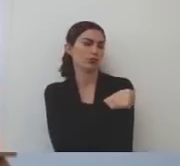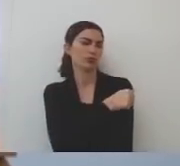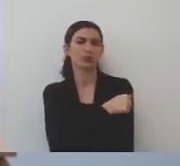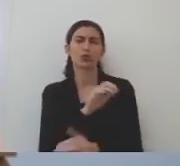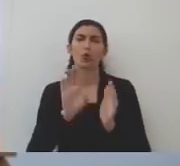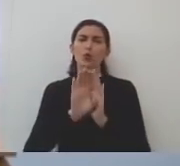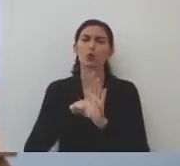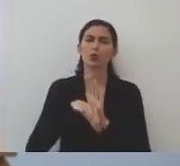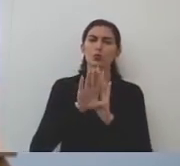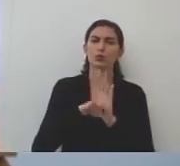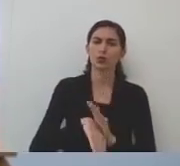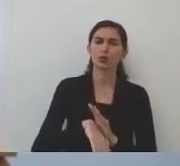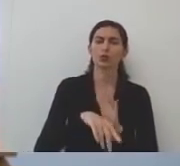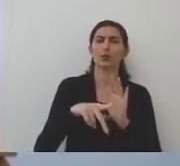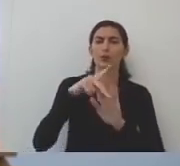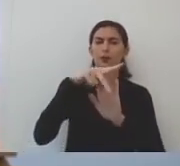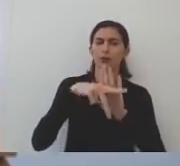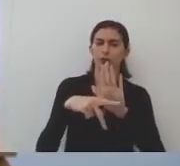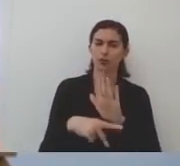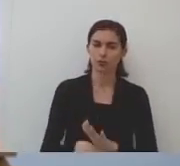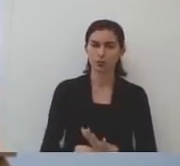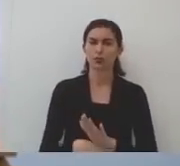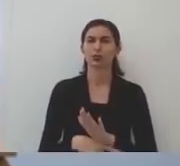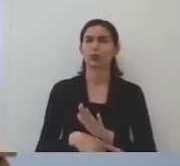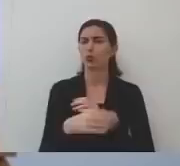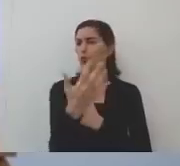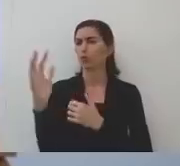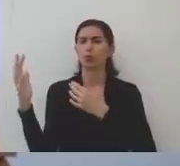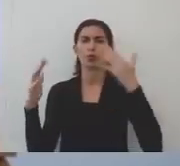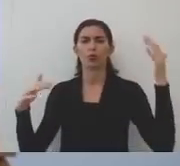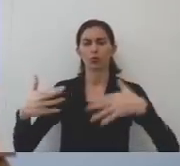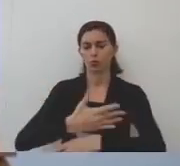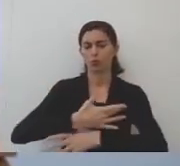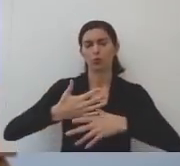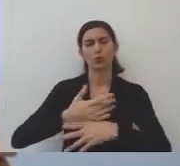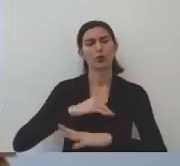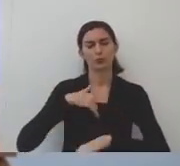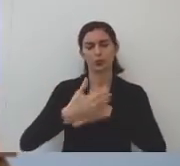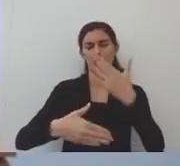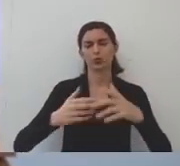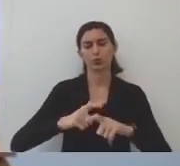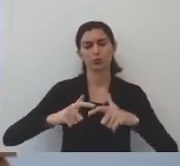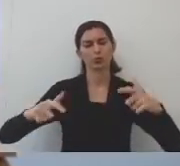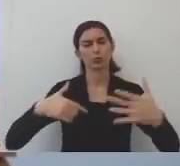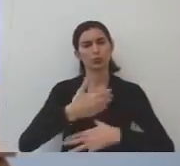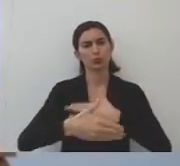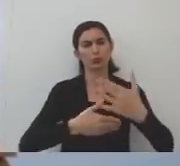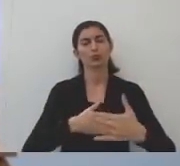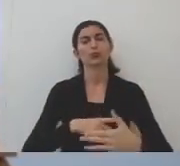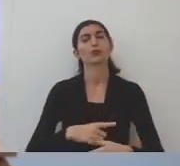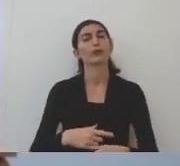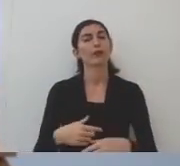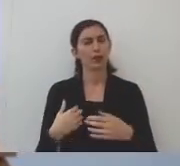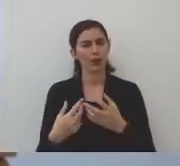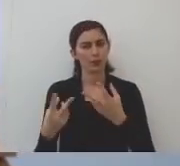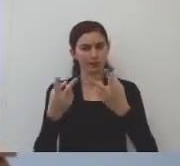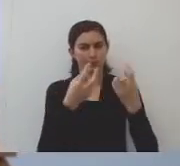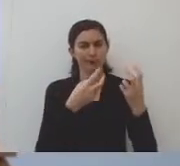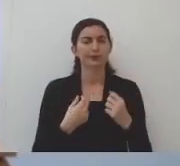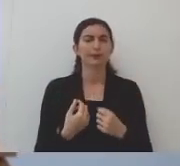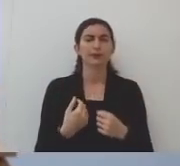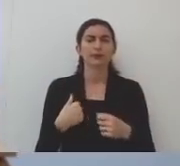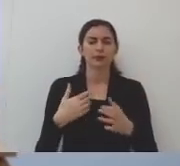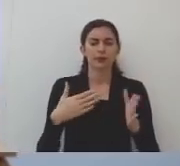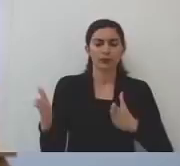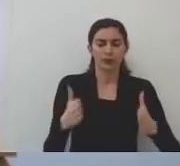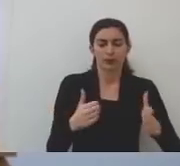os conceitos relativos a planejamento urbano e o processo de urbanização. Então, observem que nesse momento